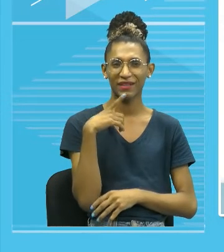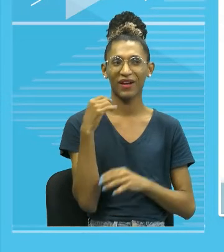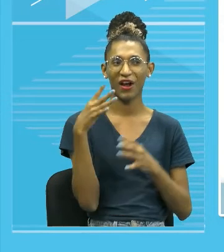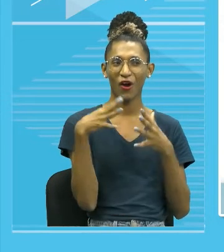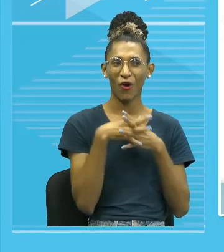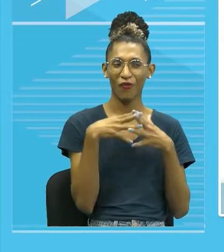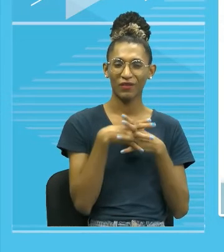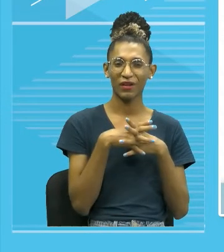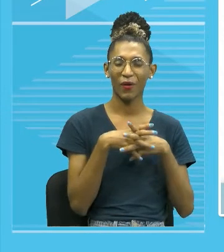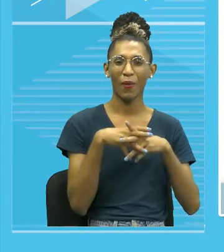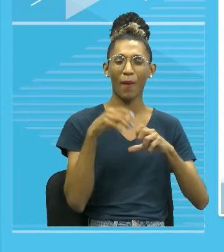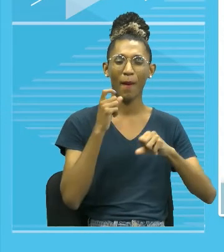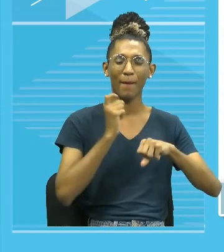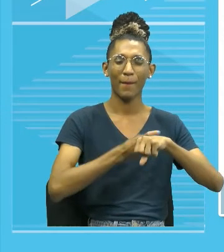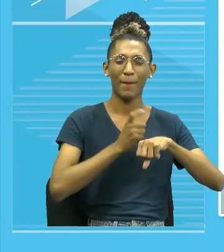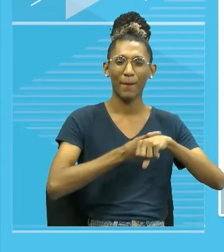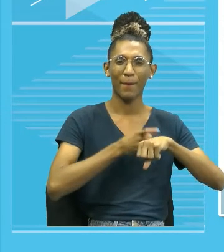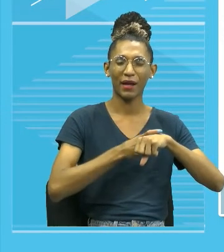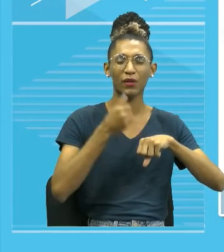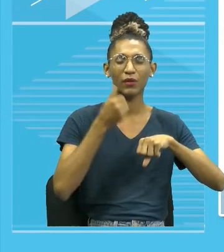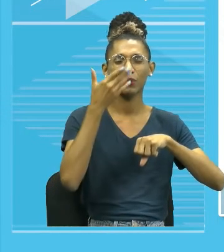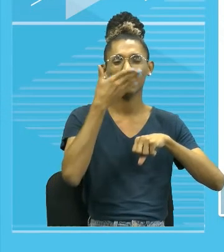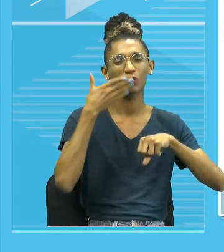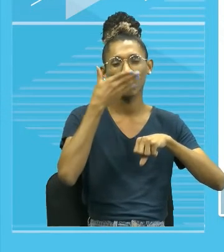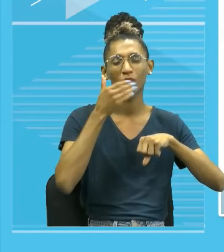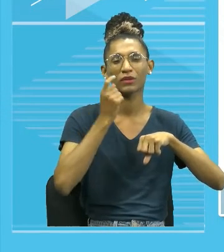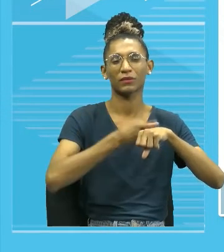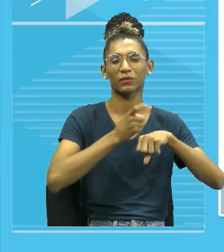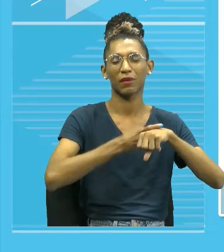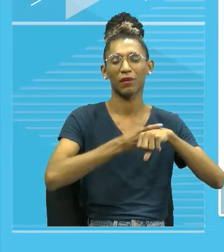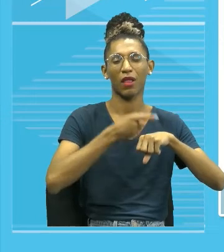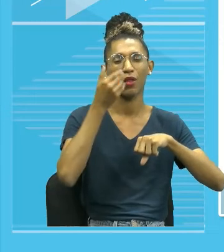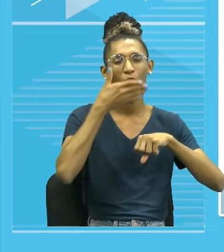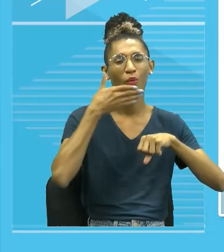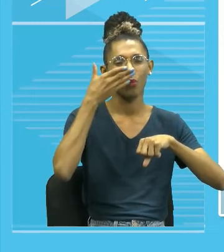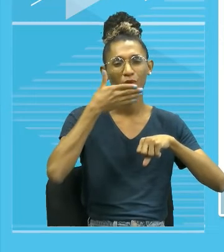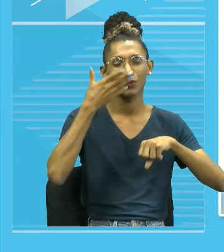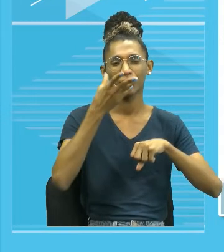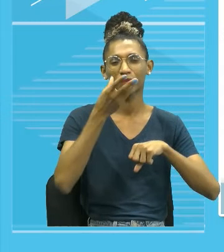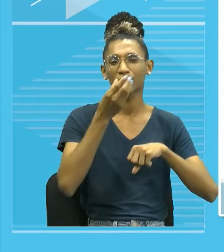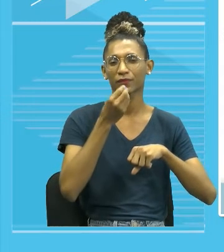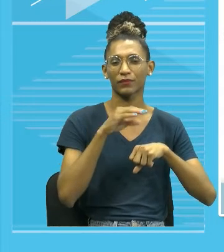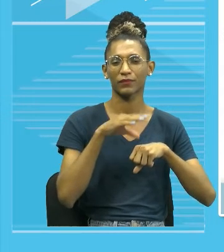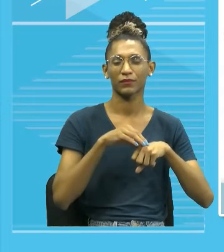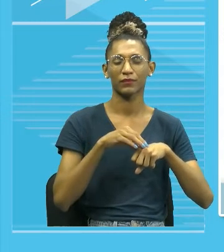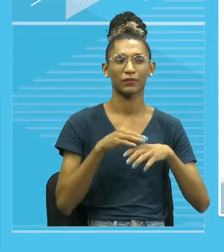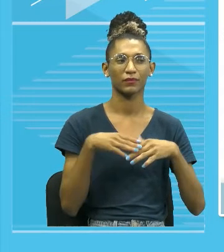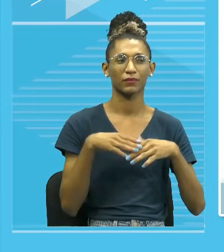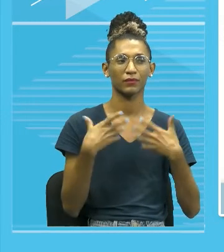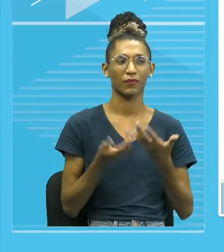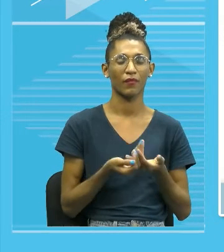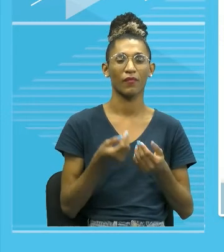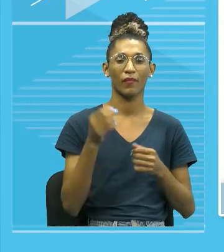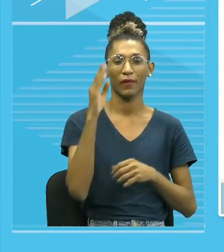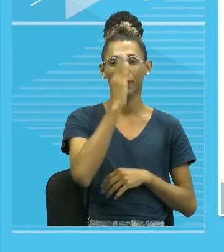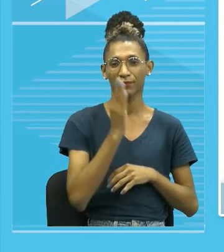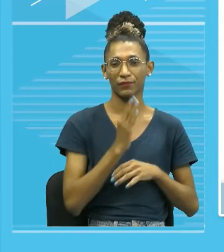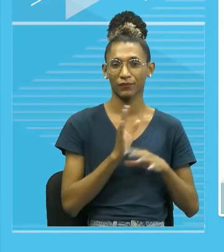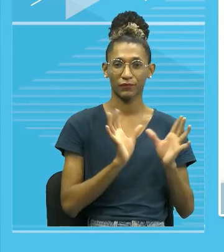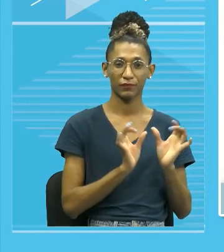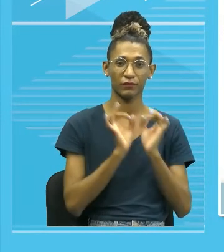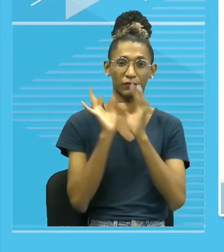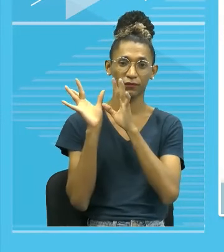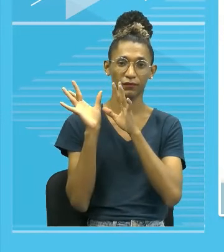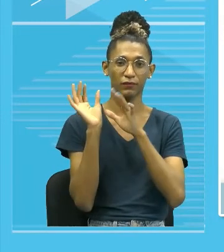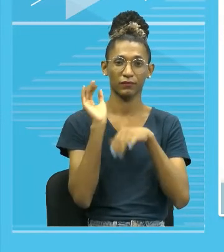gente que registrou o nome rapadura fora E aí o Brasil para exportar para vender para fora